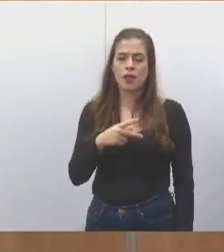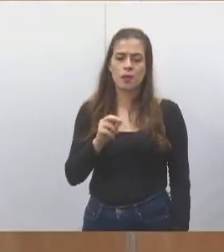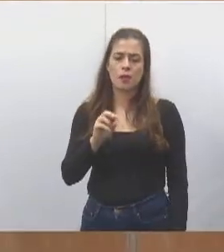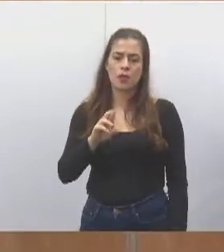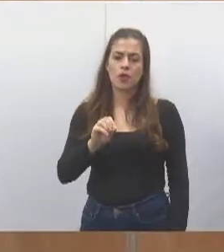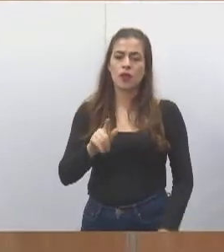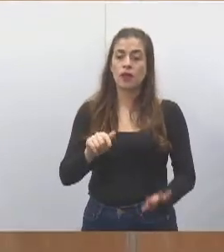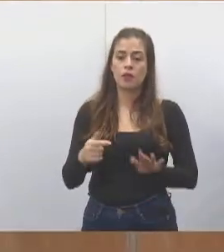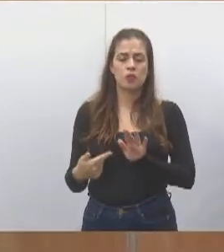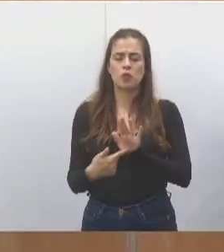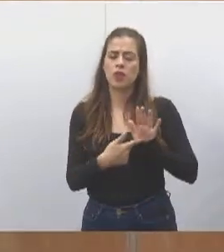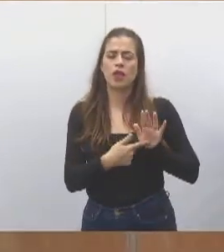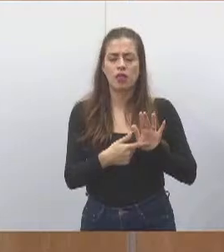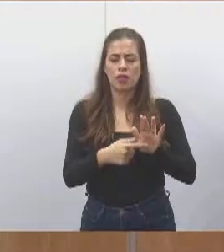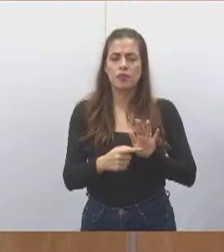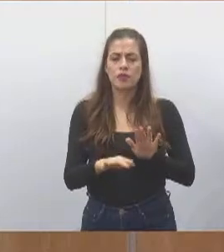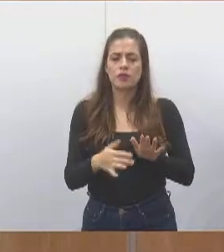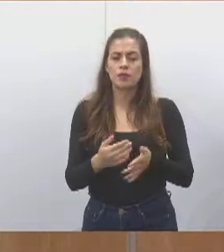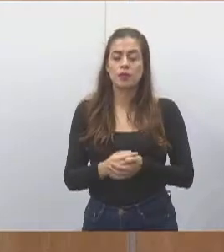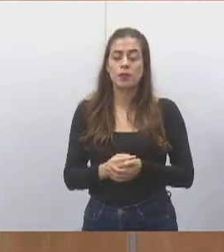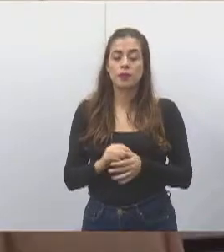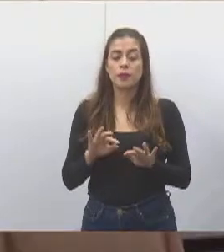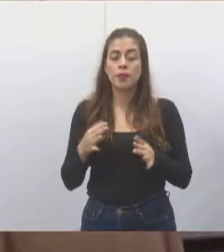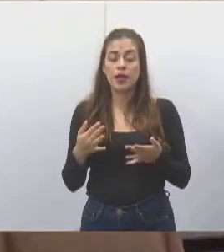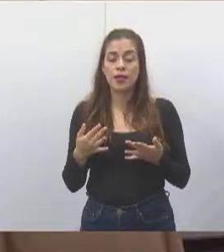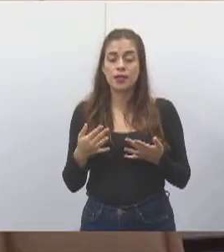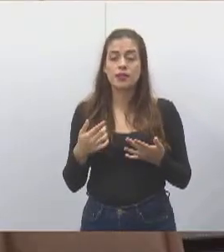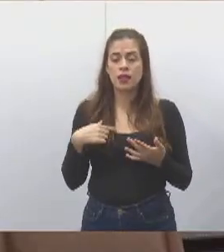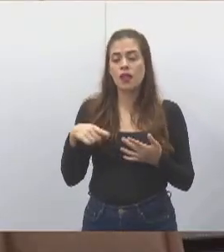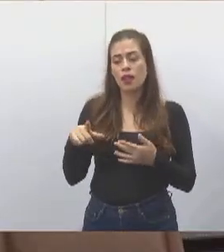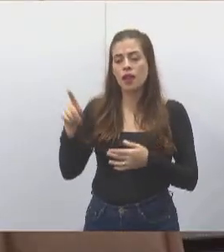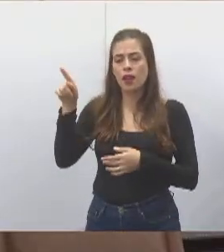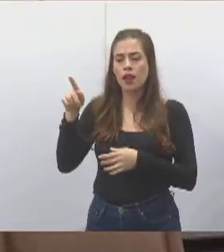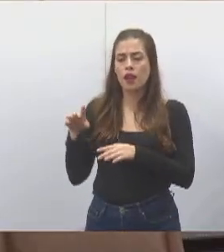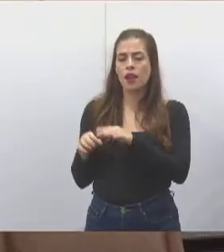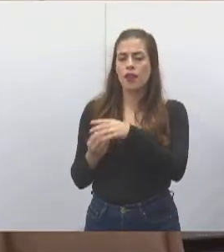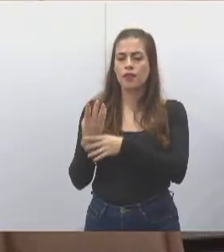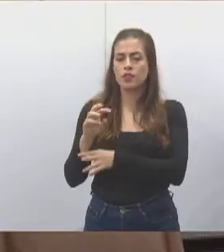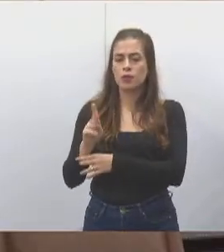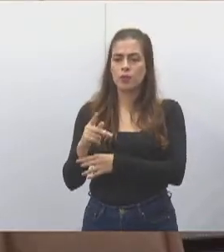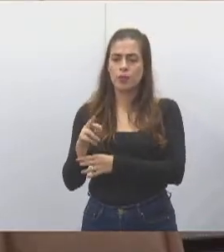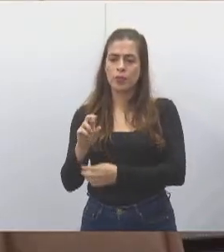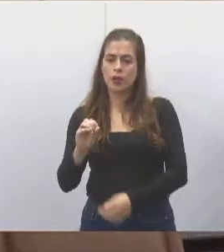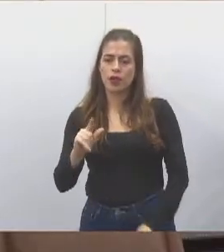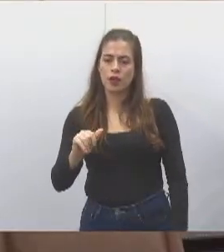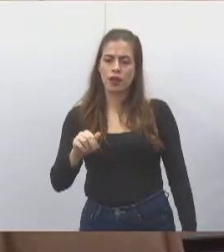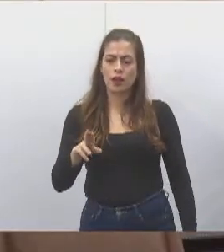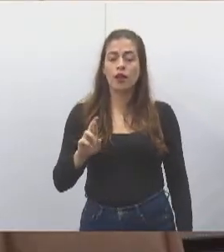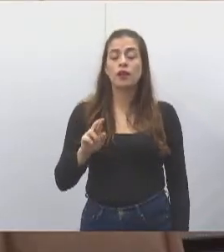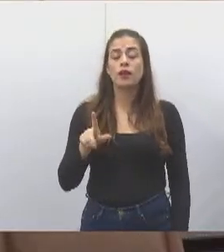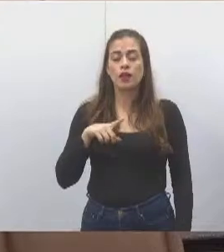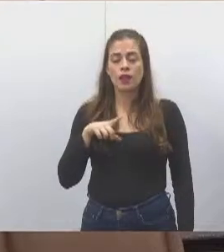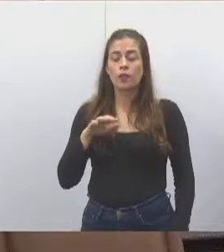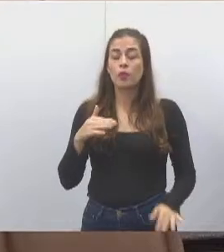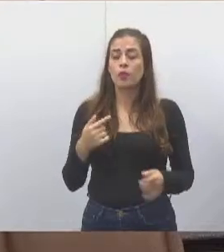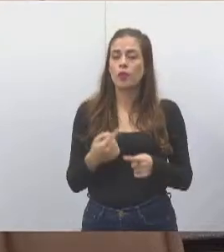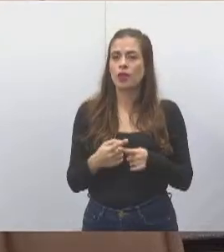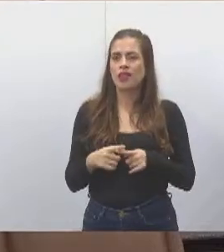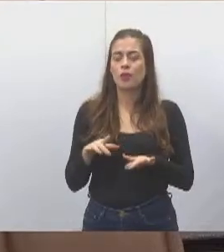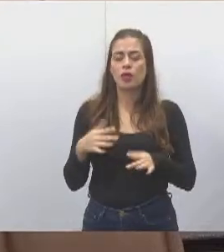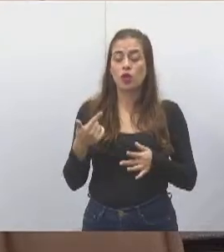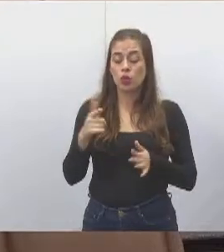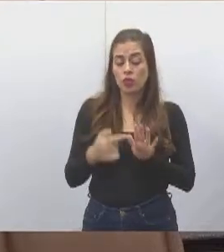na apresentação, mas está na Prolar. Porque senão a gente não consegue sair do lugar, né? Porque em outras apresentações os